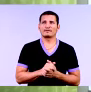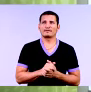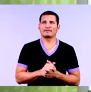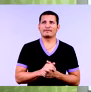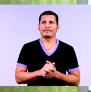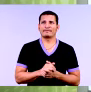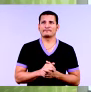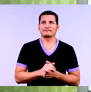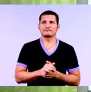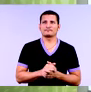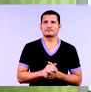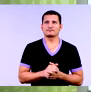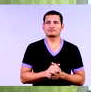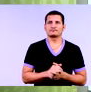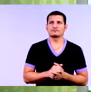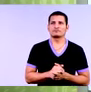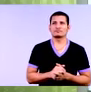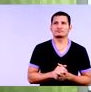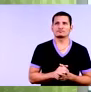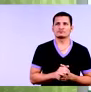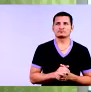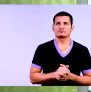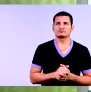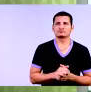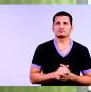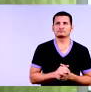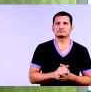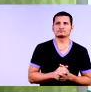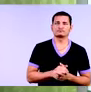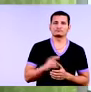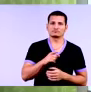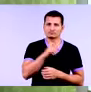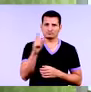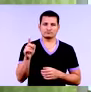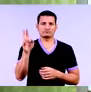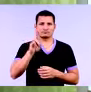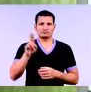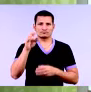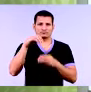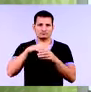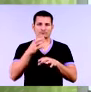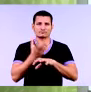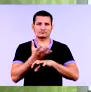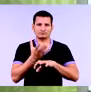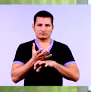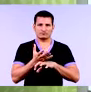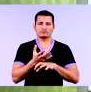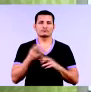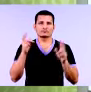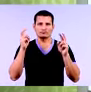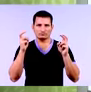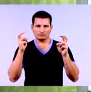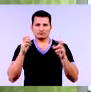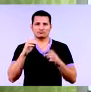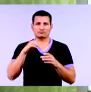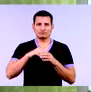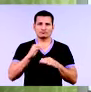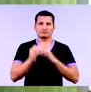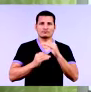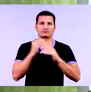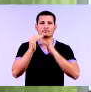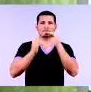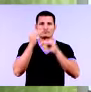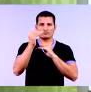é um assunto que será largamente utilizado por vocês dentro da disciplina, largamente utilizado dentro do desenvolvimento